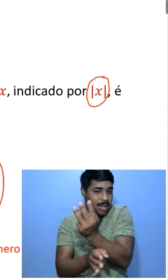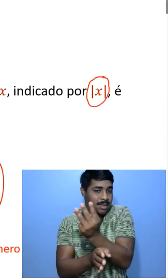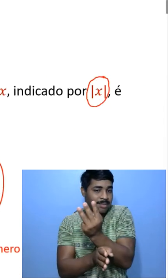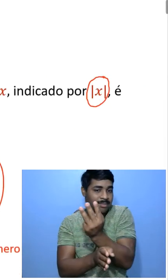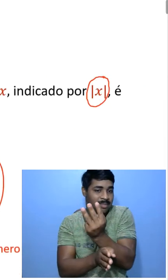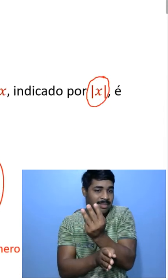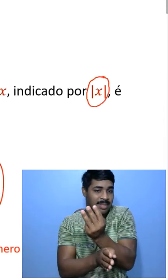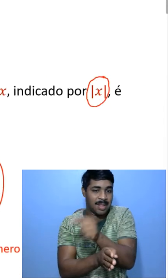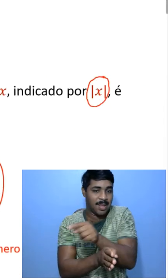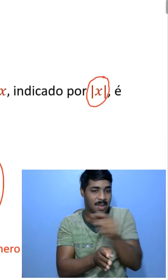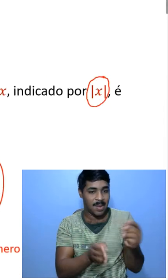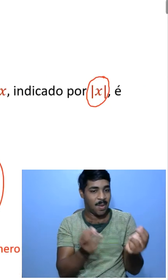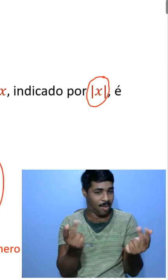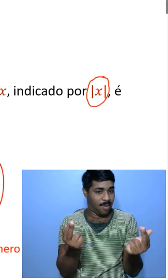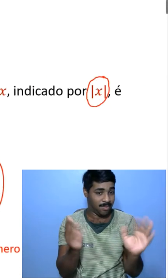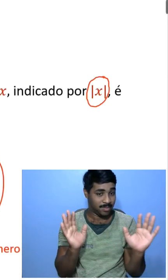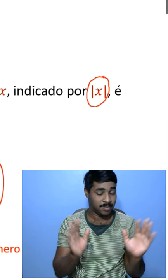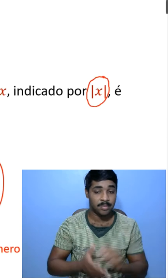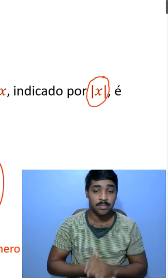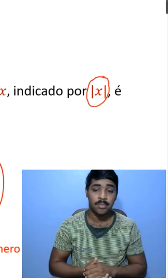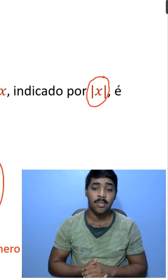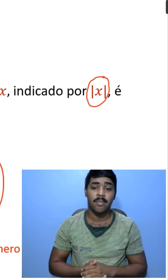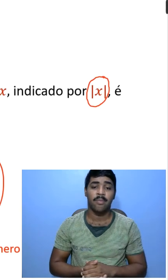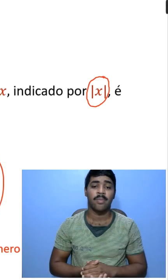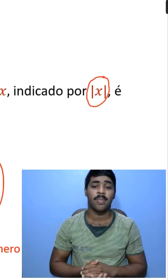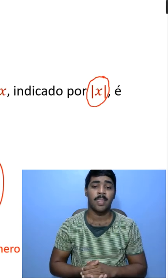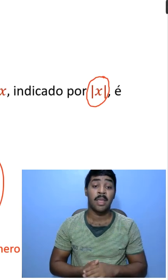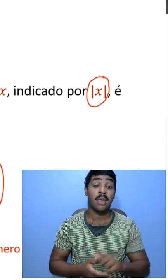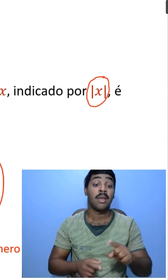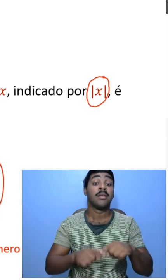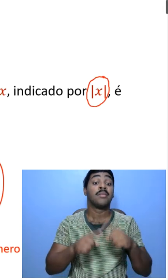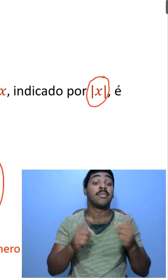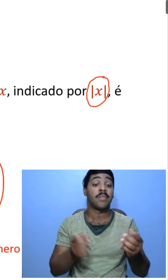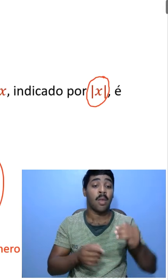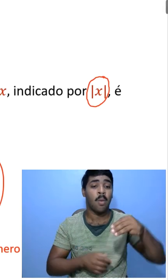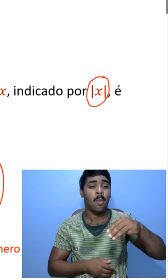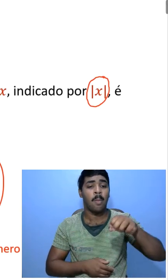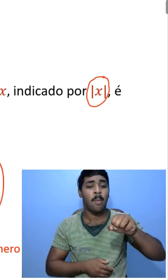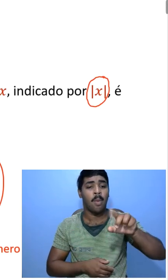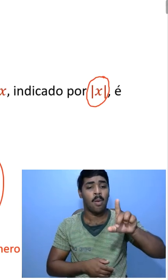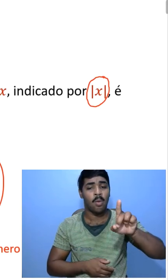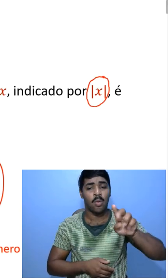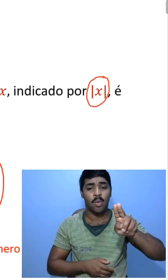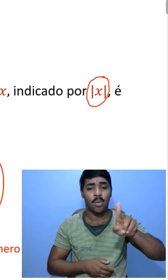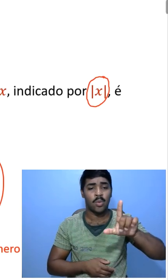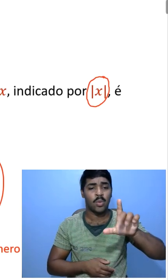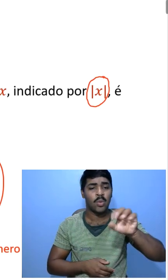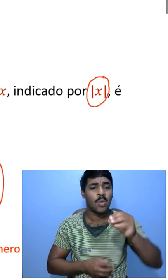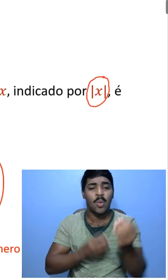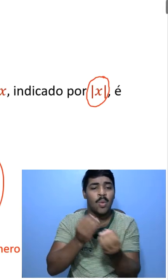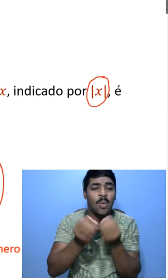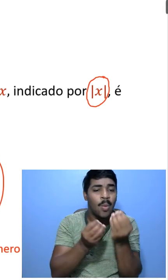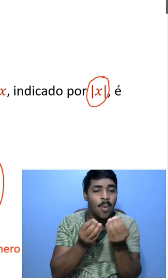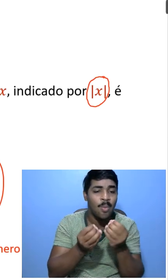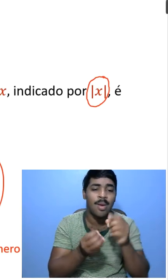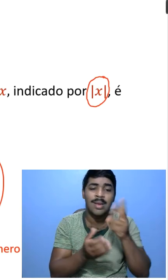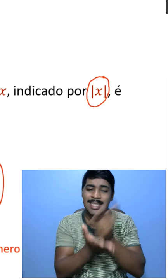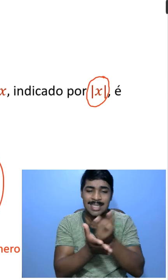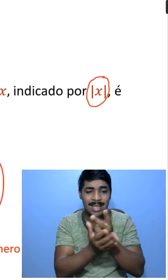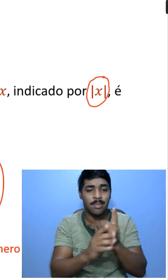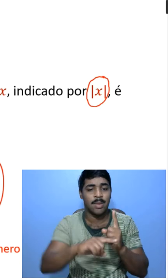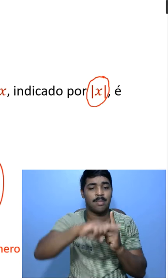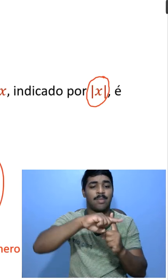aqui. Pela definição, podemos concluir que o módulo de um número real é sempre maior ou igual a zero. Lógico, porque não existe uma